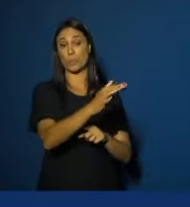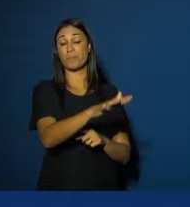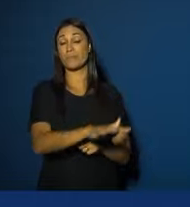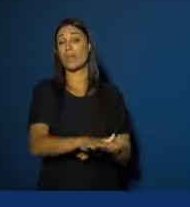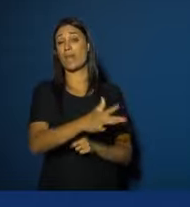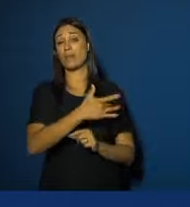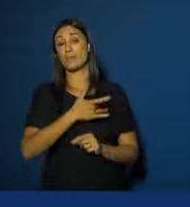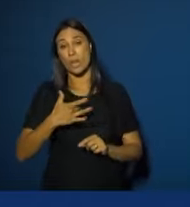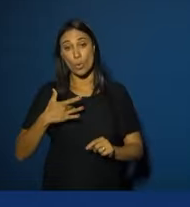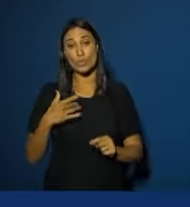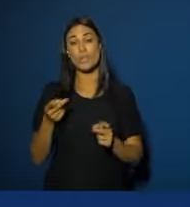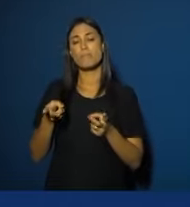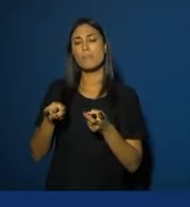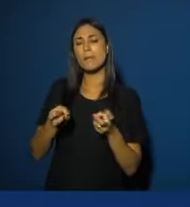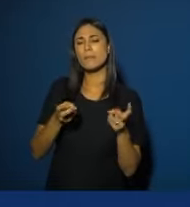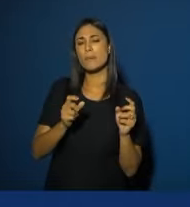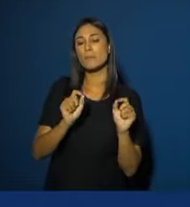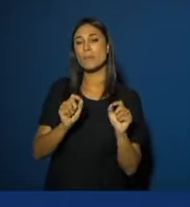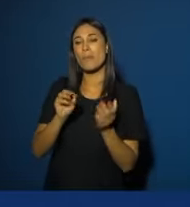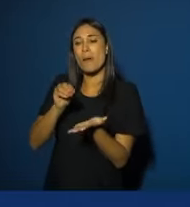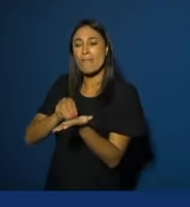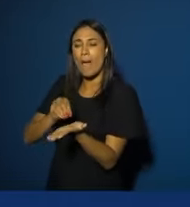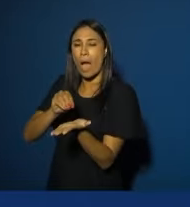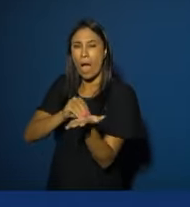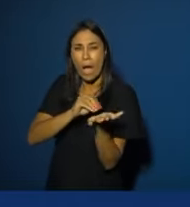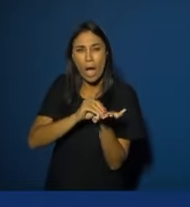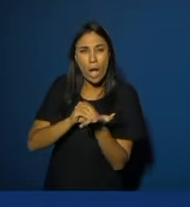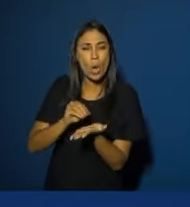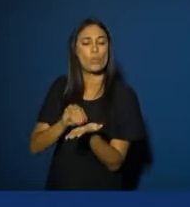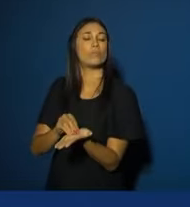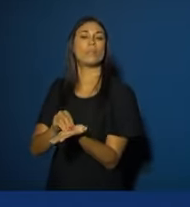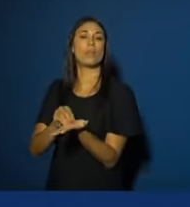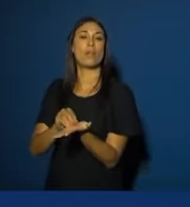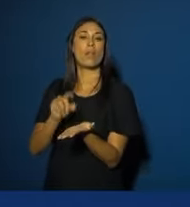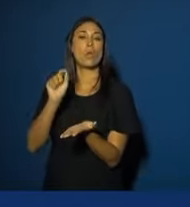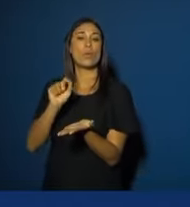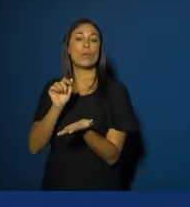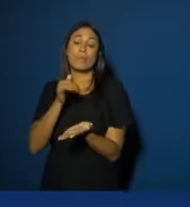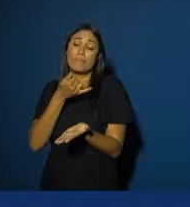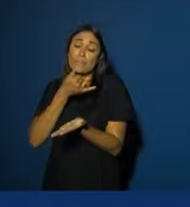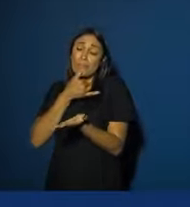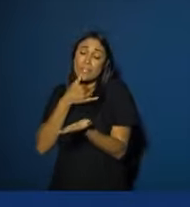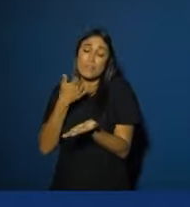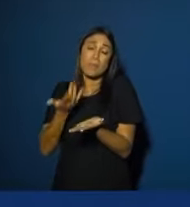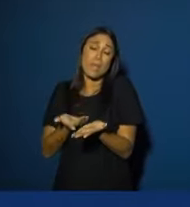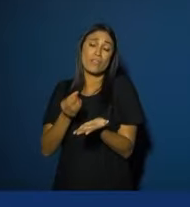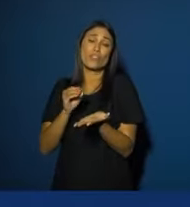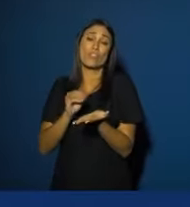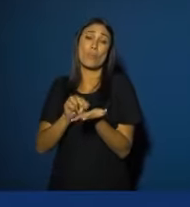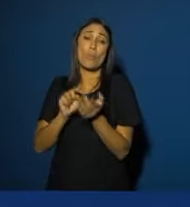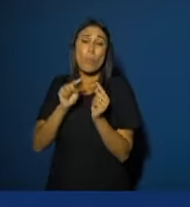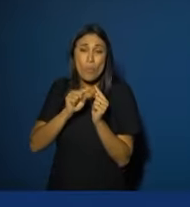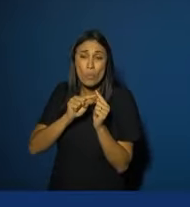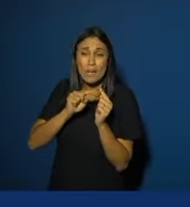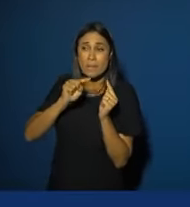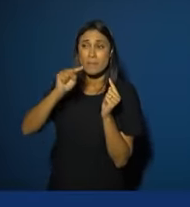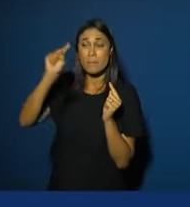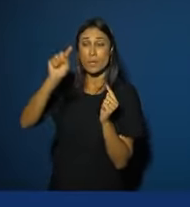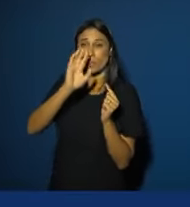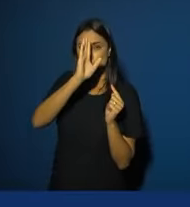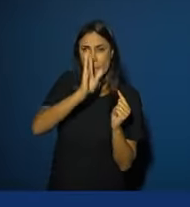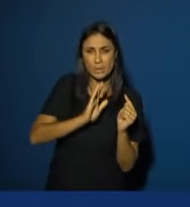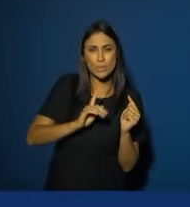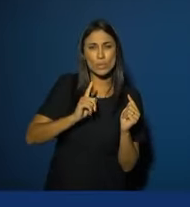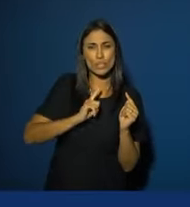de saúde, identificamos um vazio grande e, infelizmente, um crescimento. O Brasil